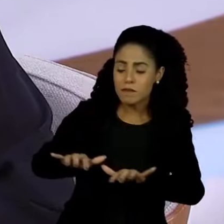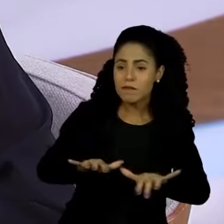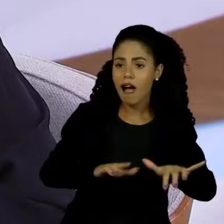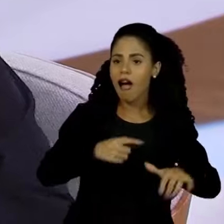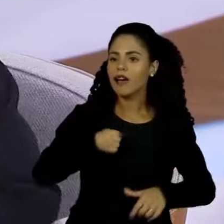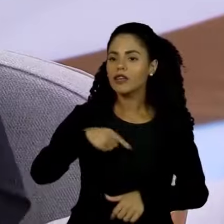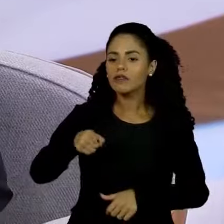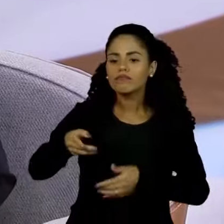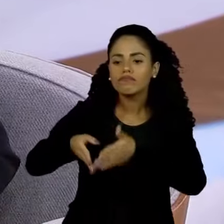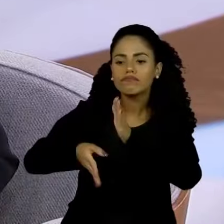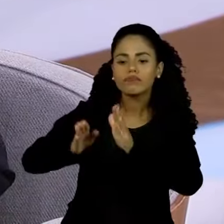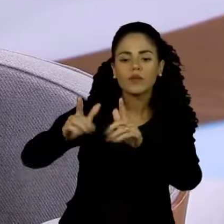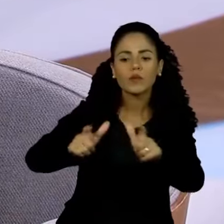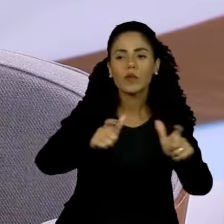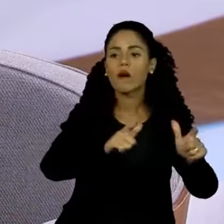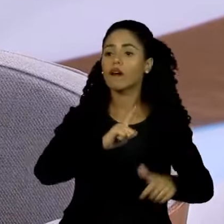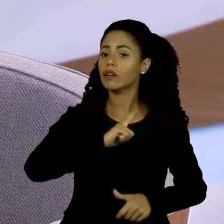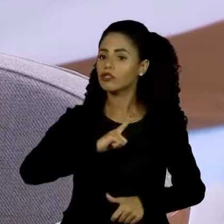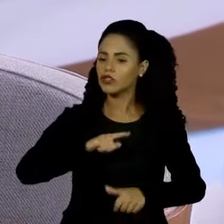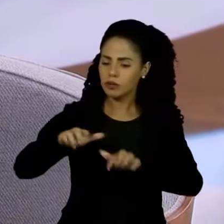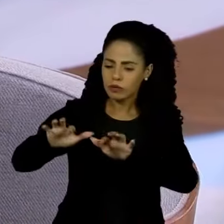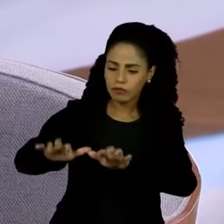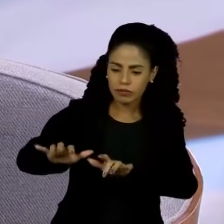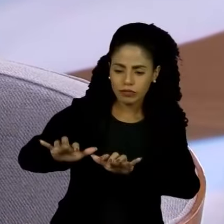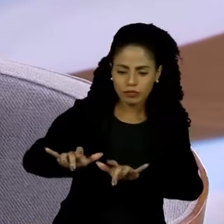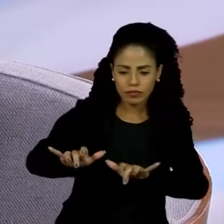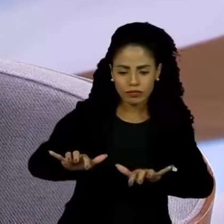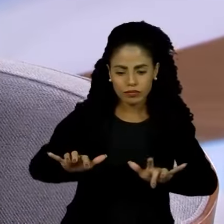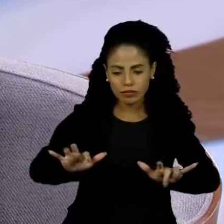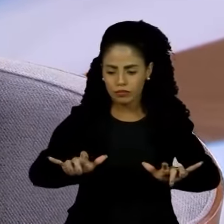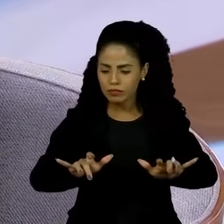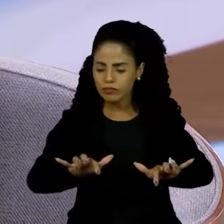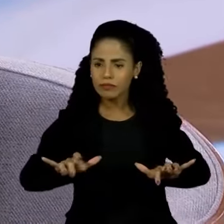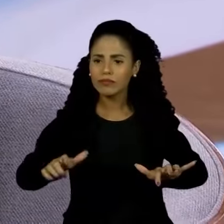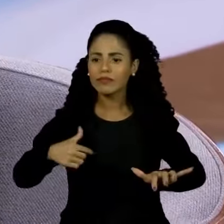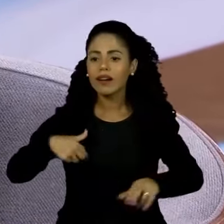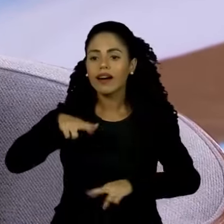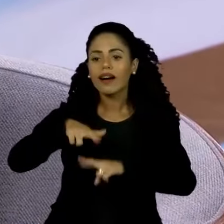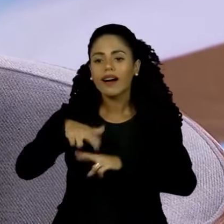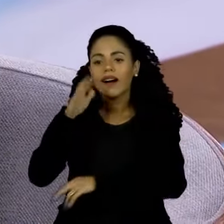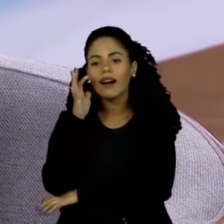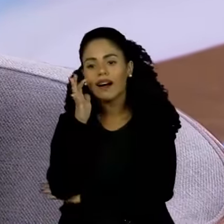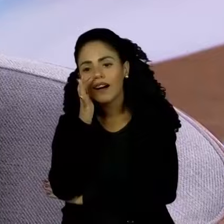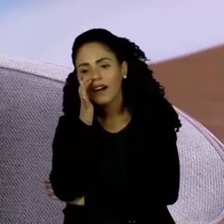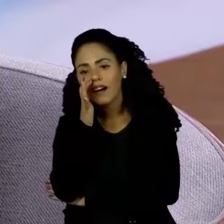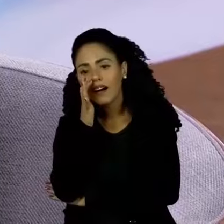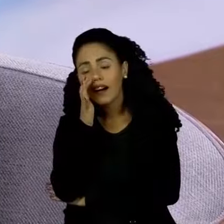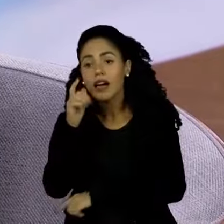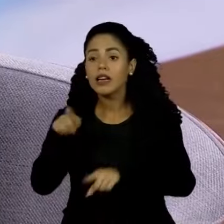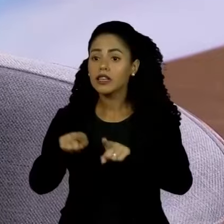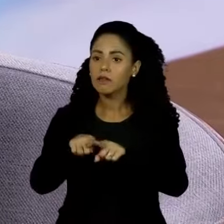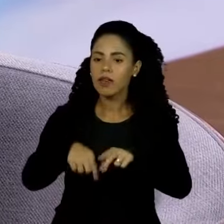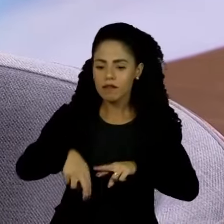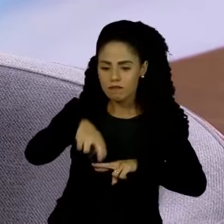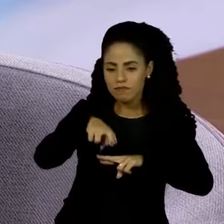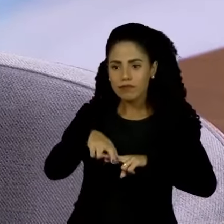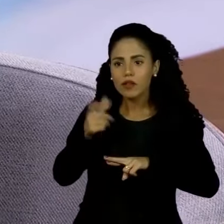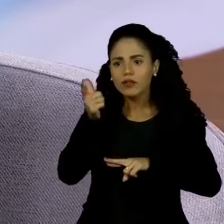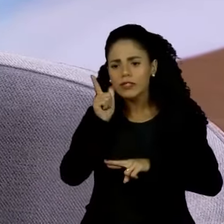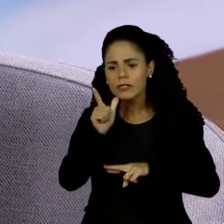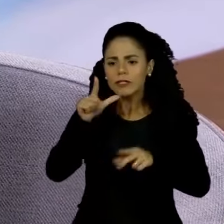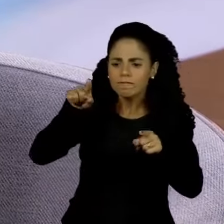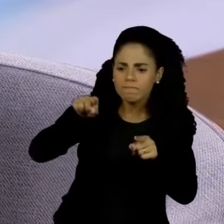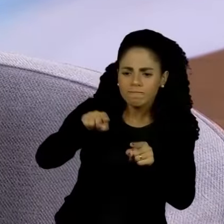nos locais onde tinha piano, eu sentava lá e não sei como saíam as